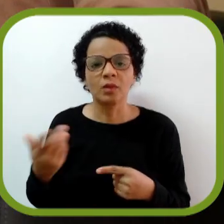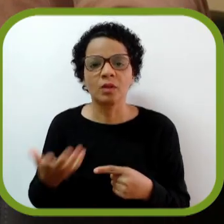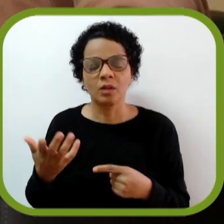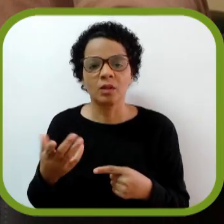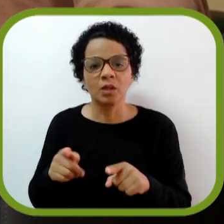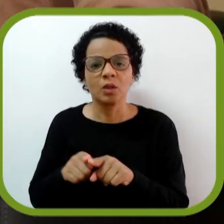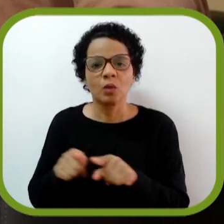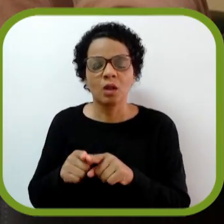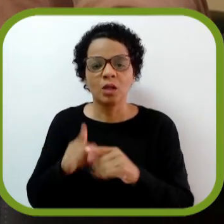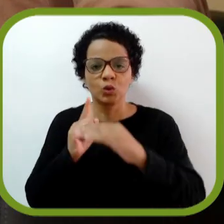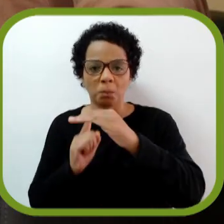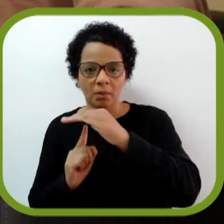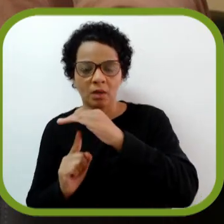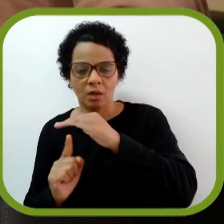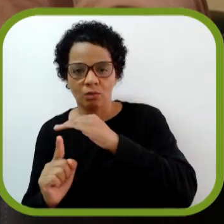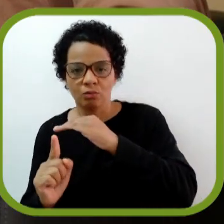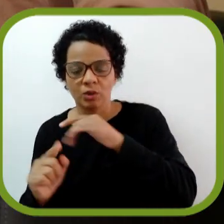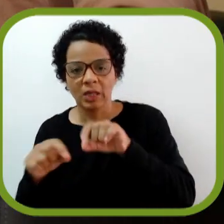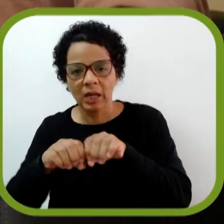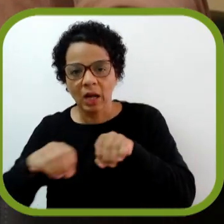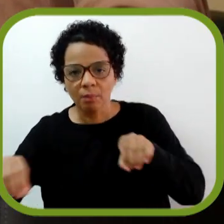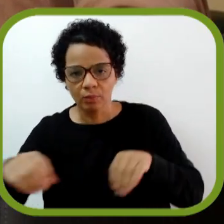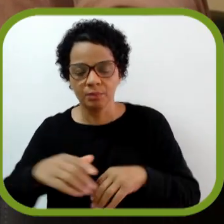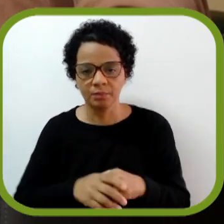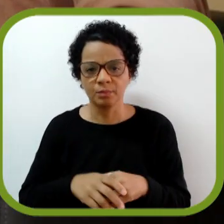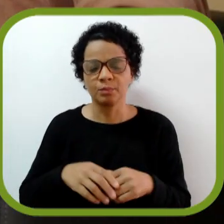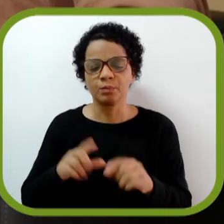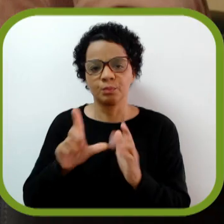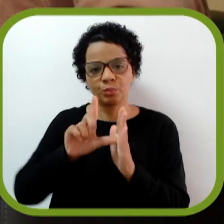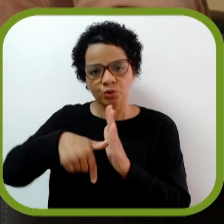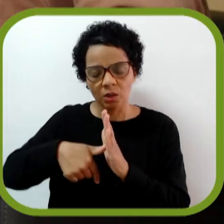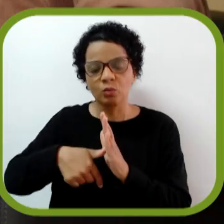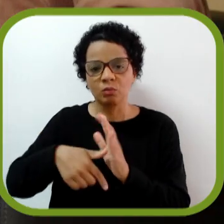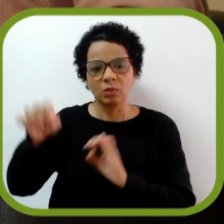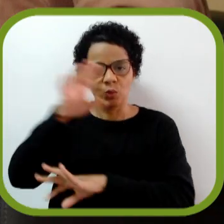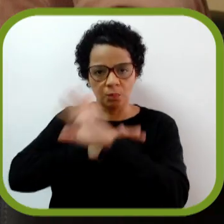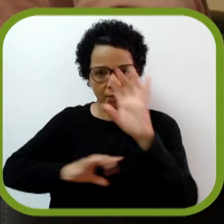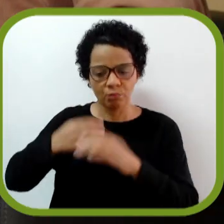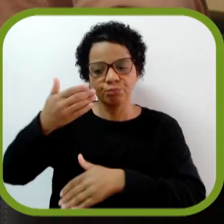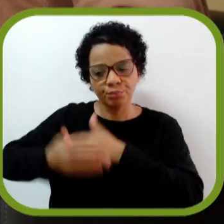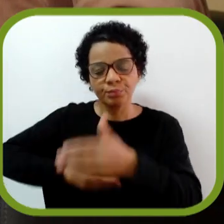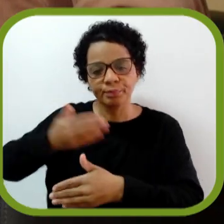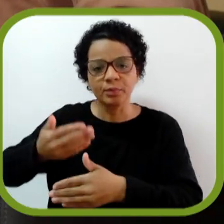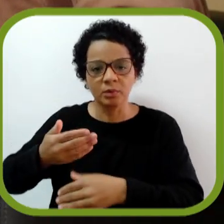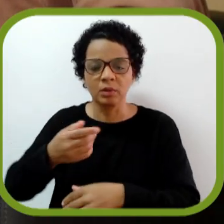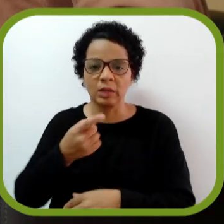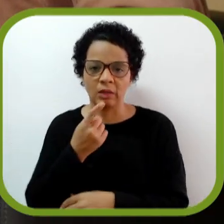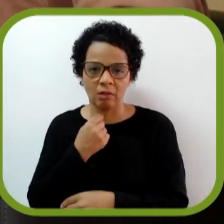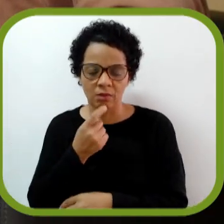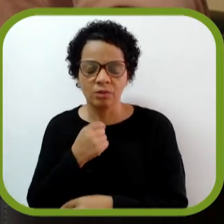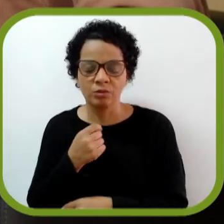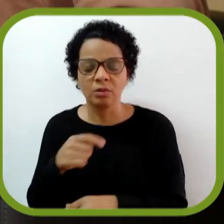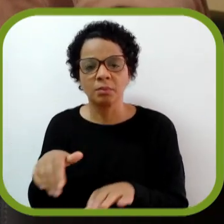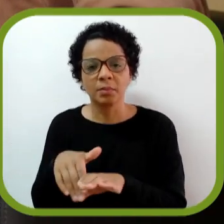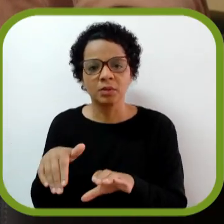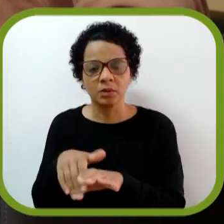com os chamados cabos submarinos. Portanto, há um projeto em curso europeu, que é um projeto Submerse, que chama-se Submerse,